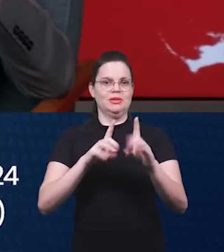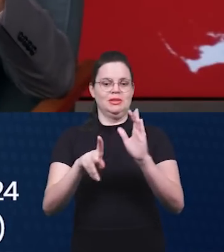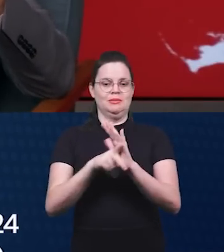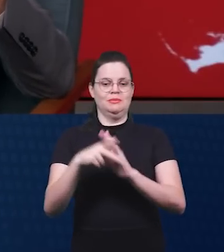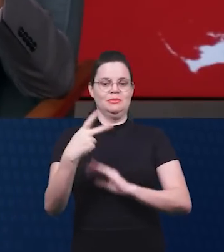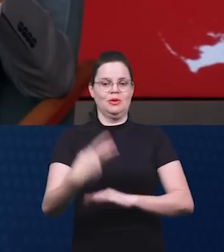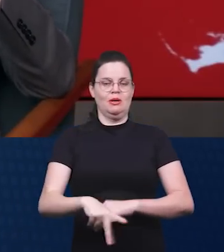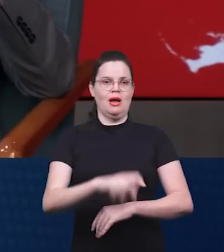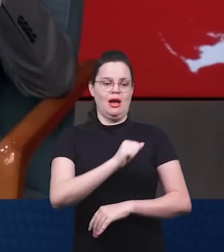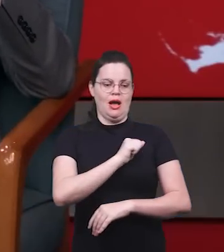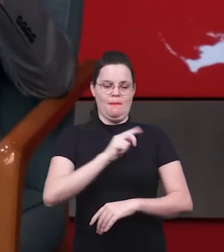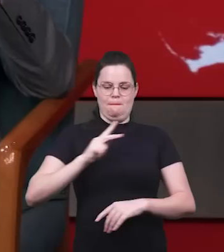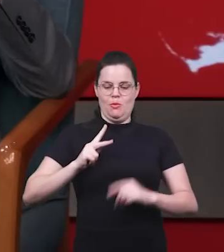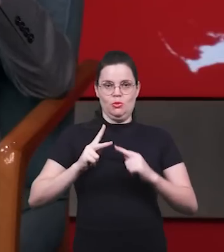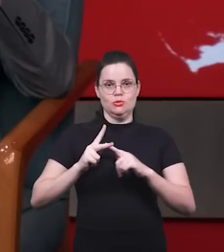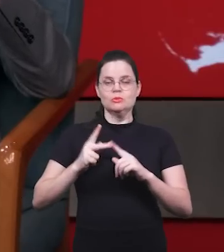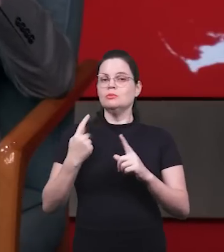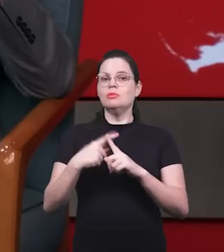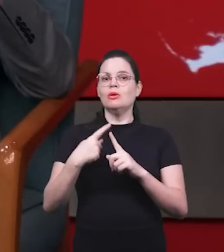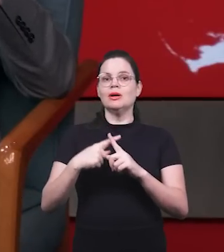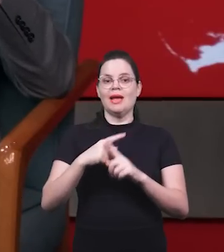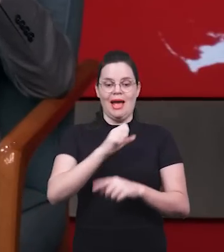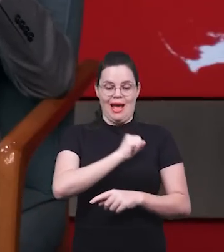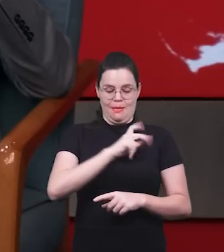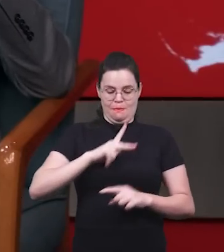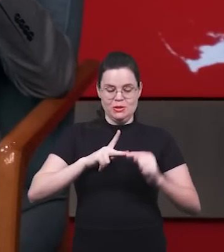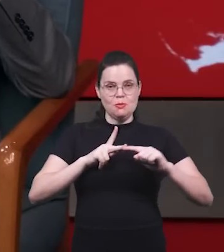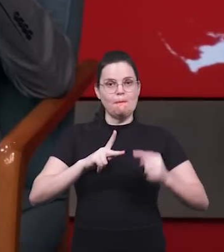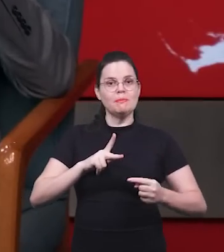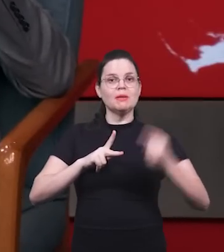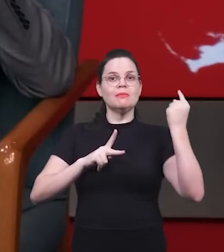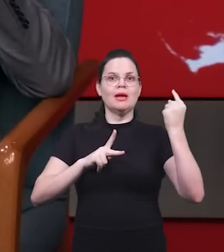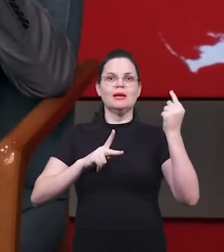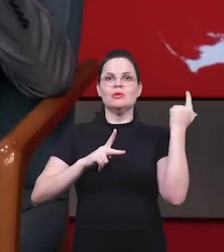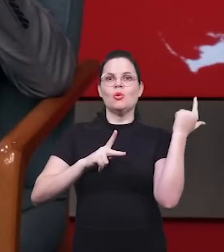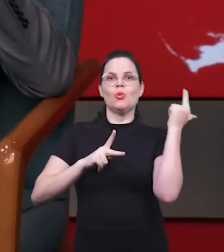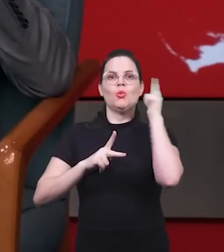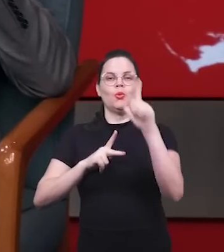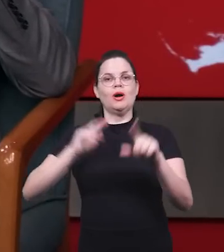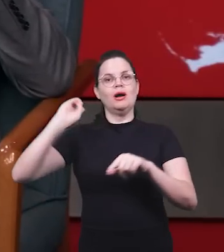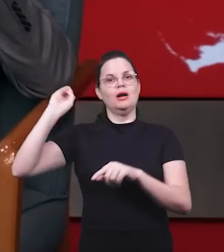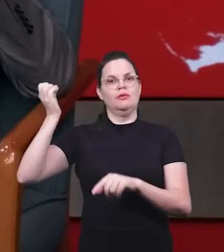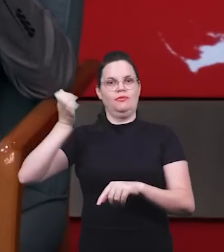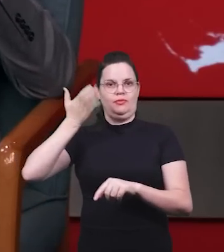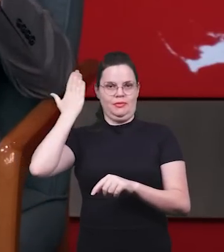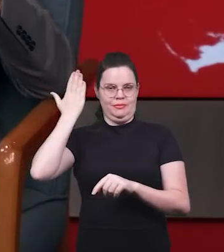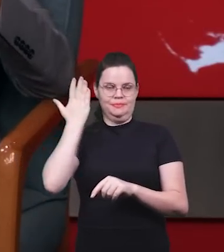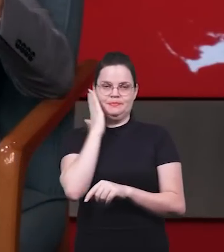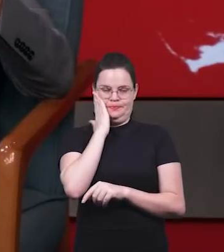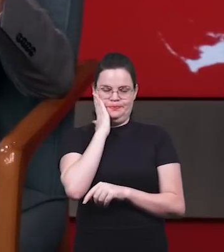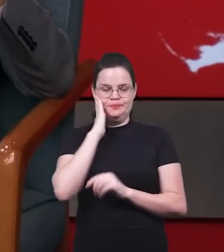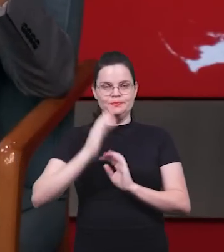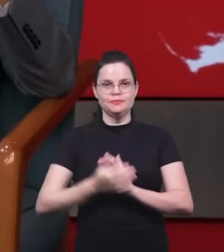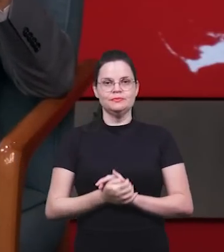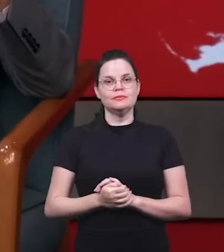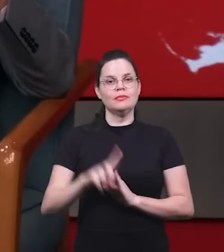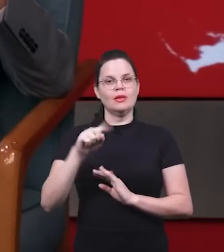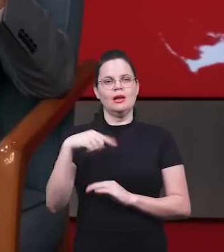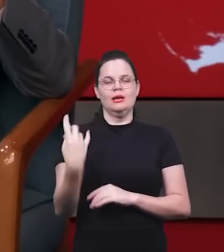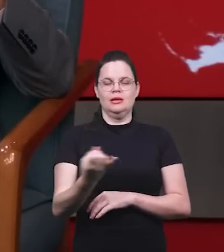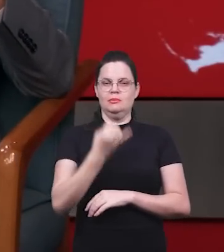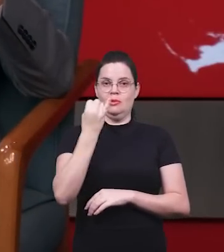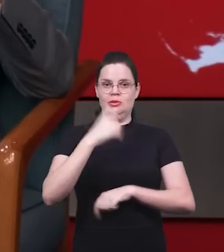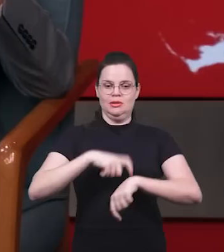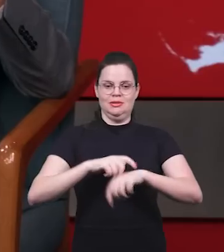apóstolos, porque ela é revelada aos apóstolos. É tão importante